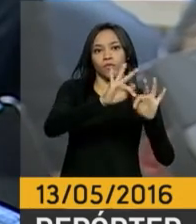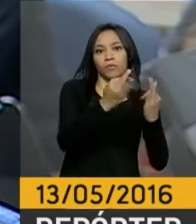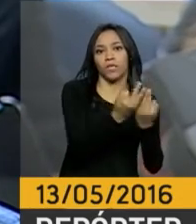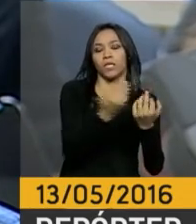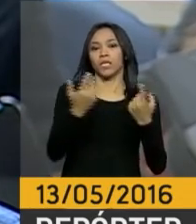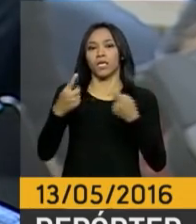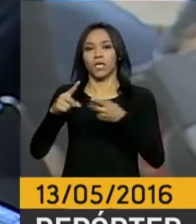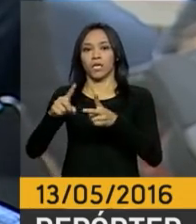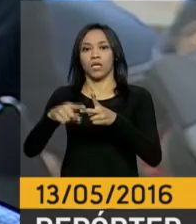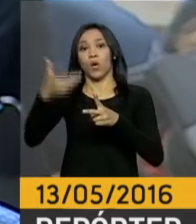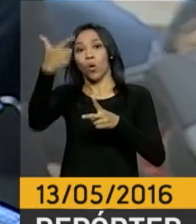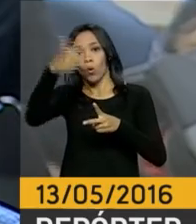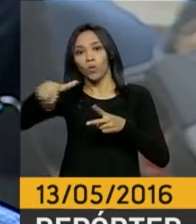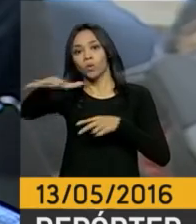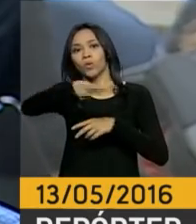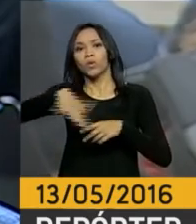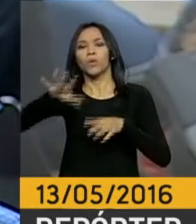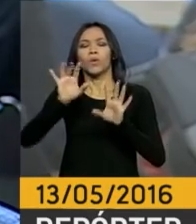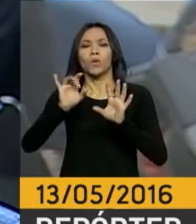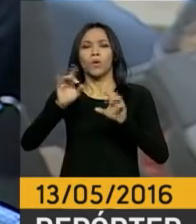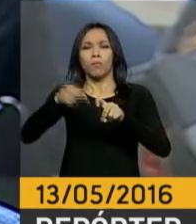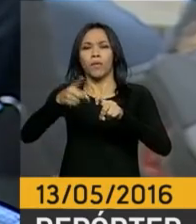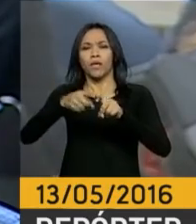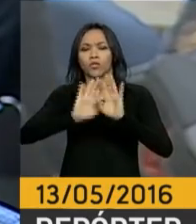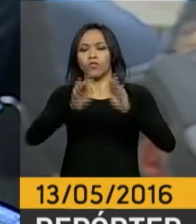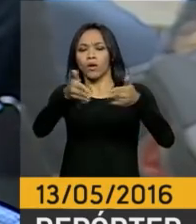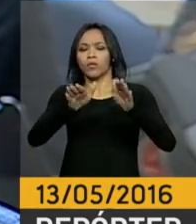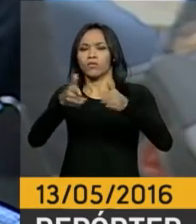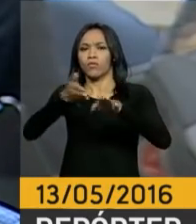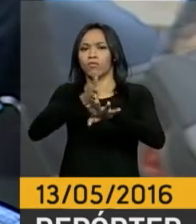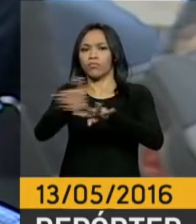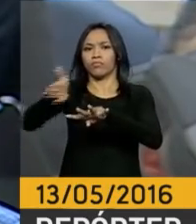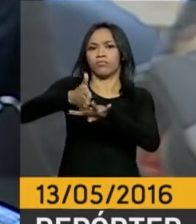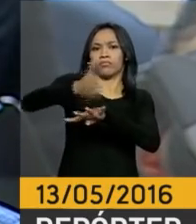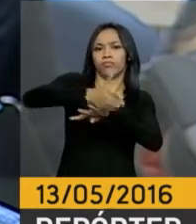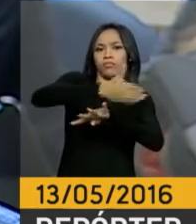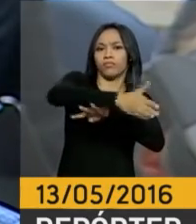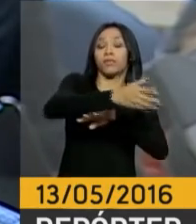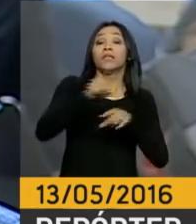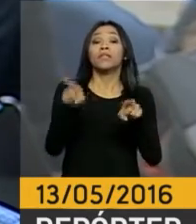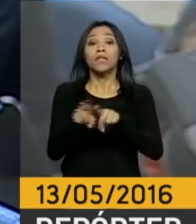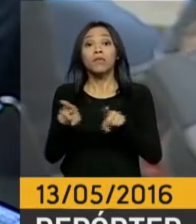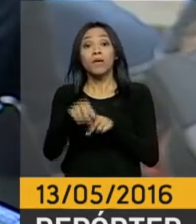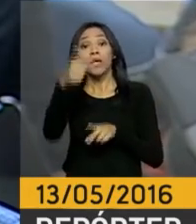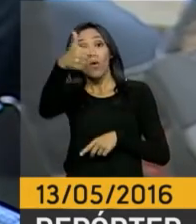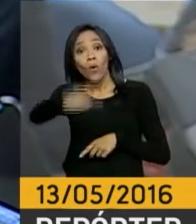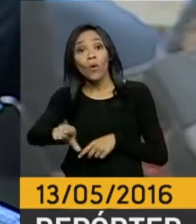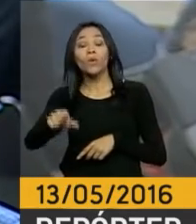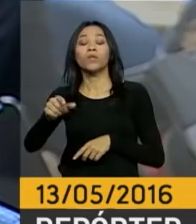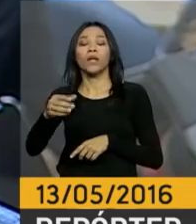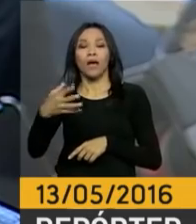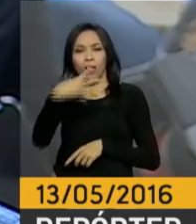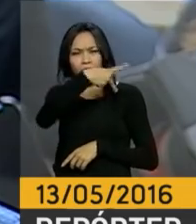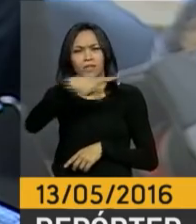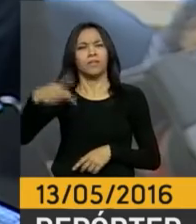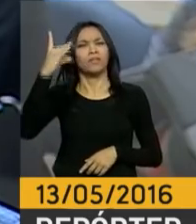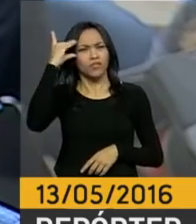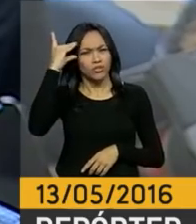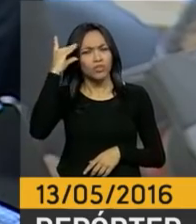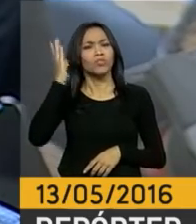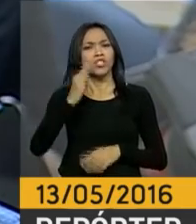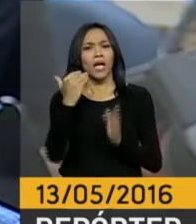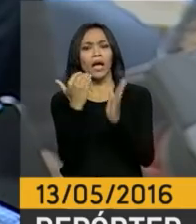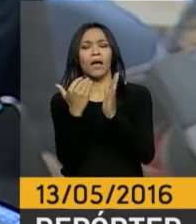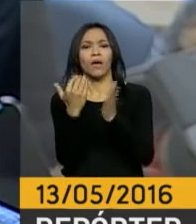anunciados e na semana passada a presidente A então presidente Dilma russef prorrogou os contratos de estrangeiros automaticamente por até do anos